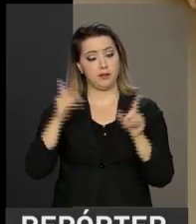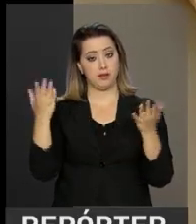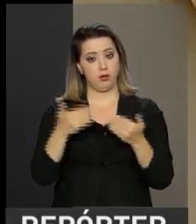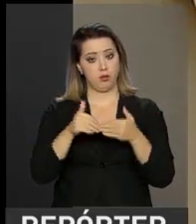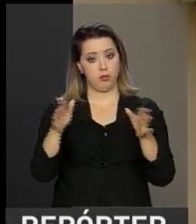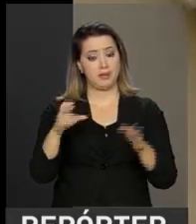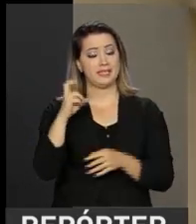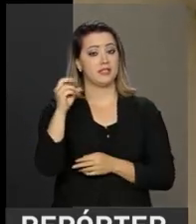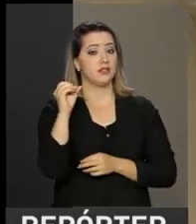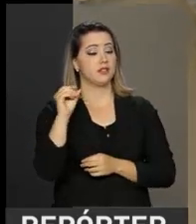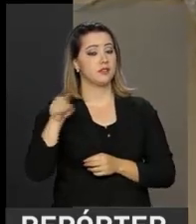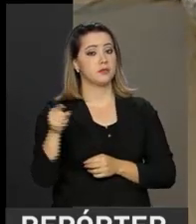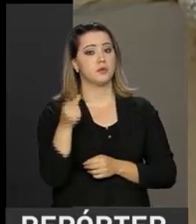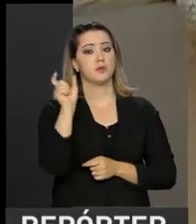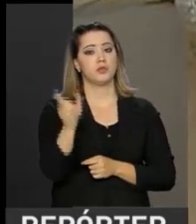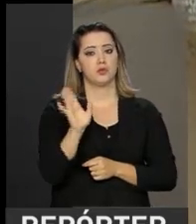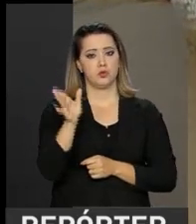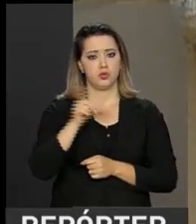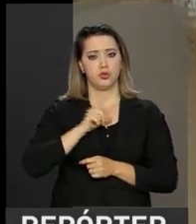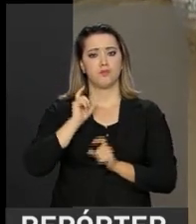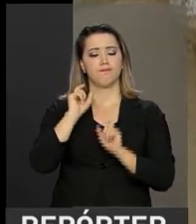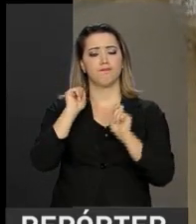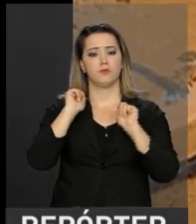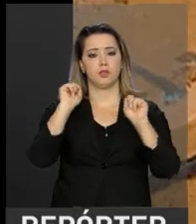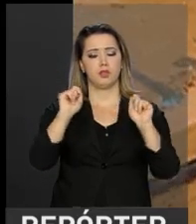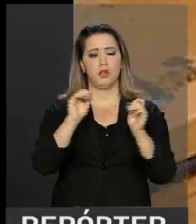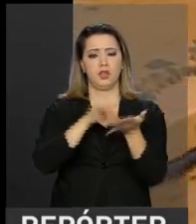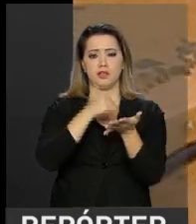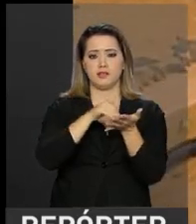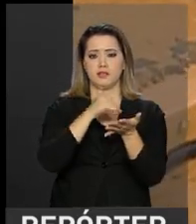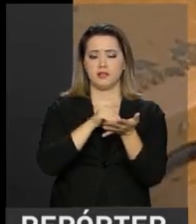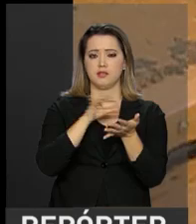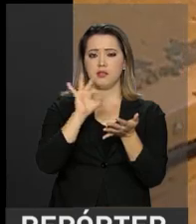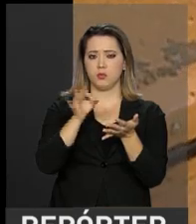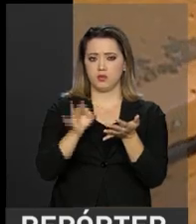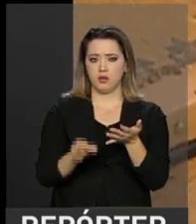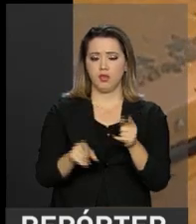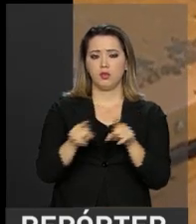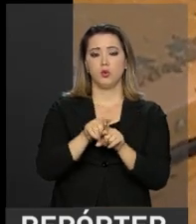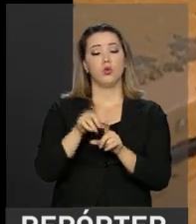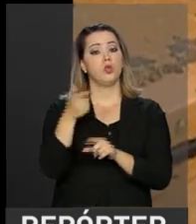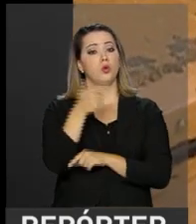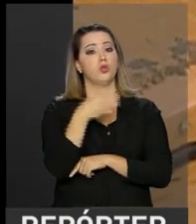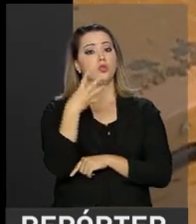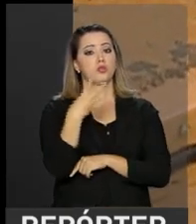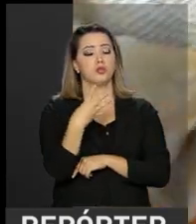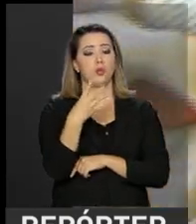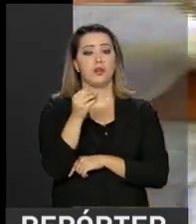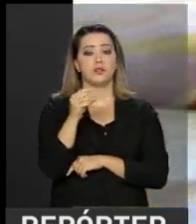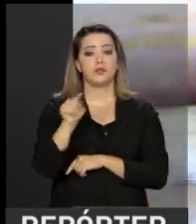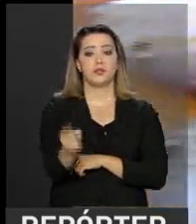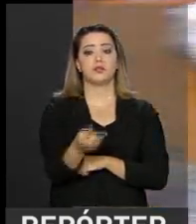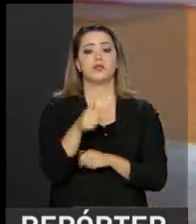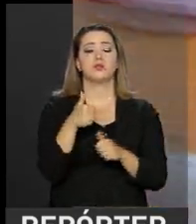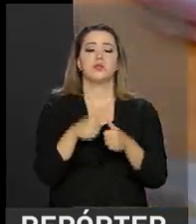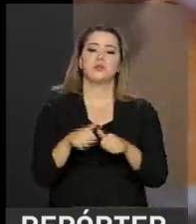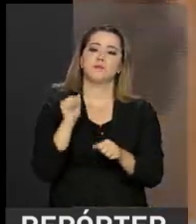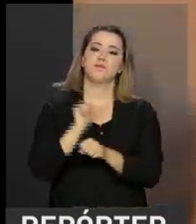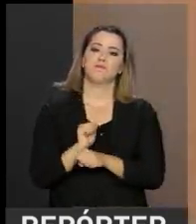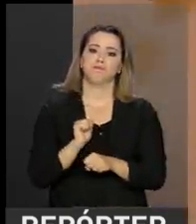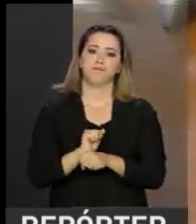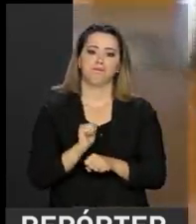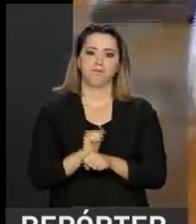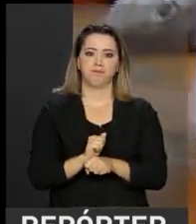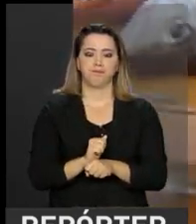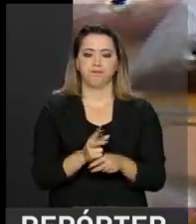que 500.000 pessoas já tenham o registro de pesca profissional e outras 400.000 estejam aguardando